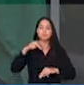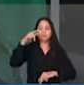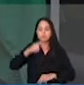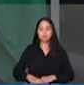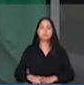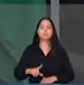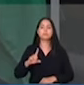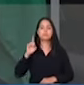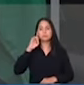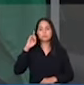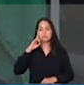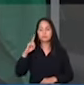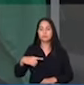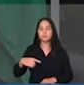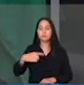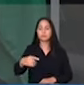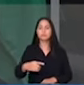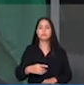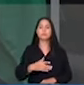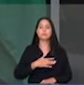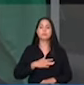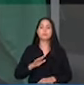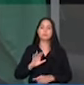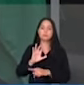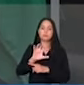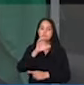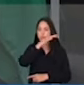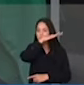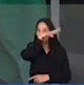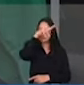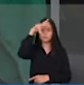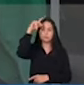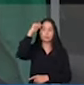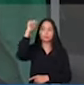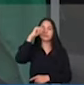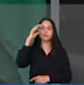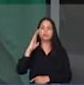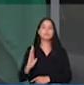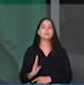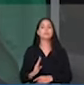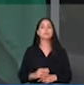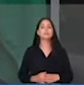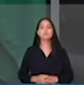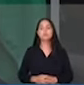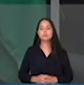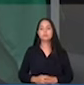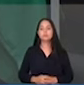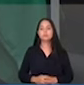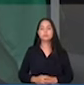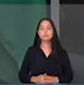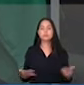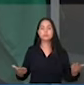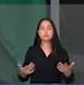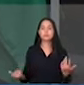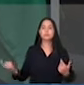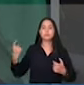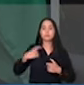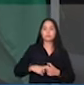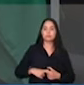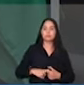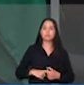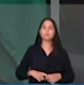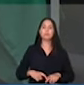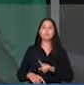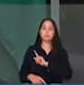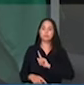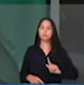melhores para meu querido Estado do Mato Grosso e para o nosso Brasil eu voltei como respeitando